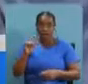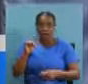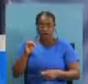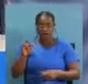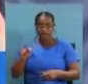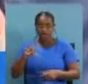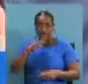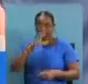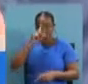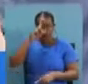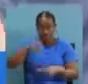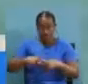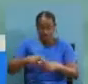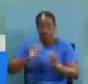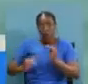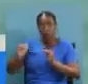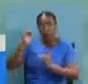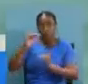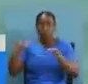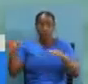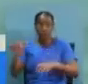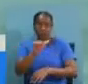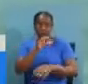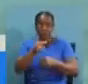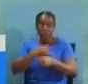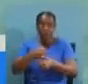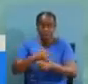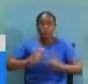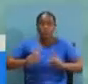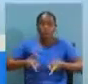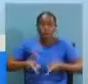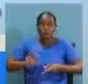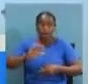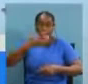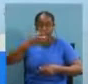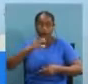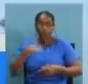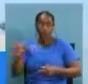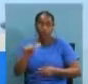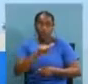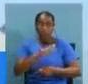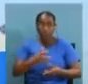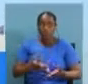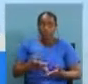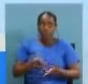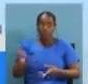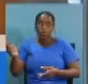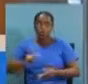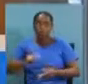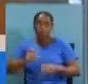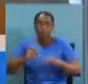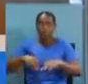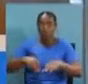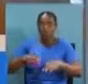aumentar gradualmente a conectividade entre as ilhas. Não tenho que começar primeiro com o primeiro ATR. A partir de mês finais